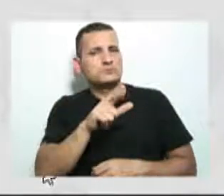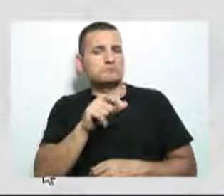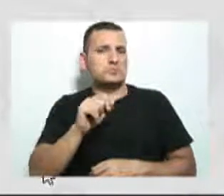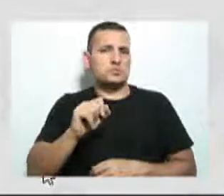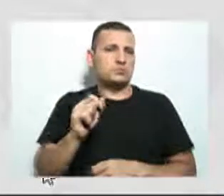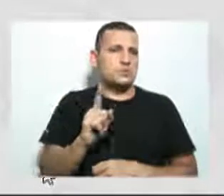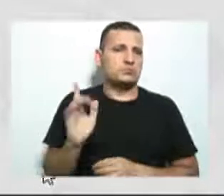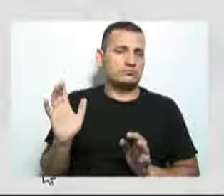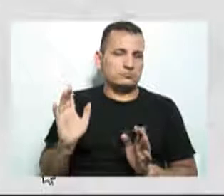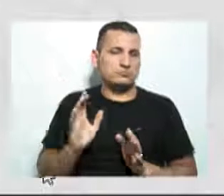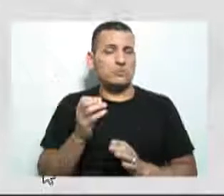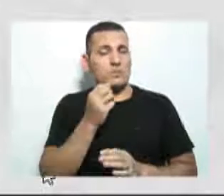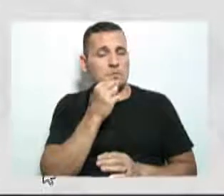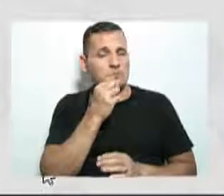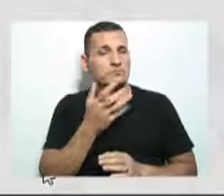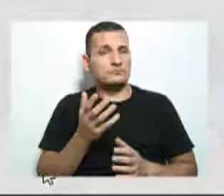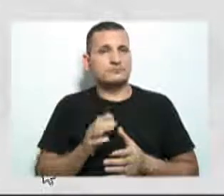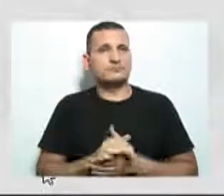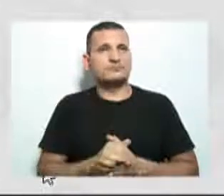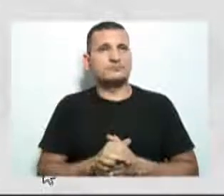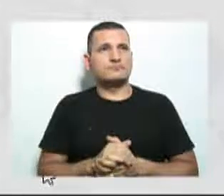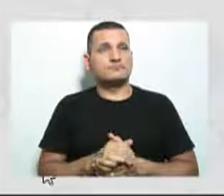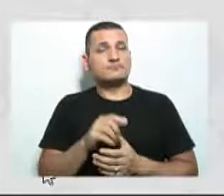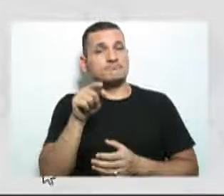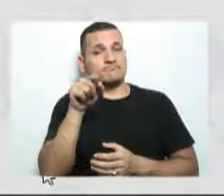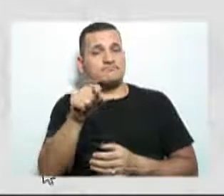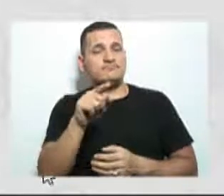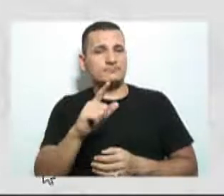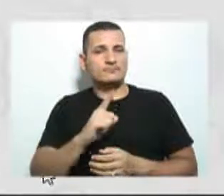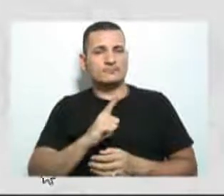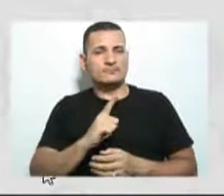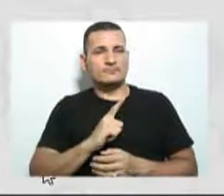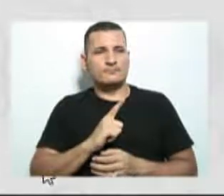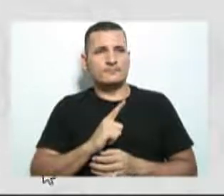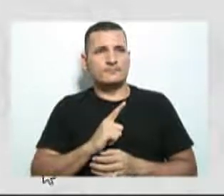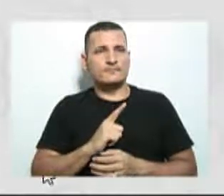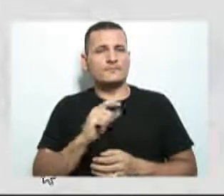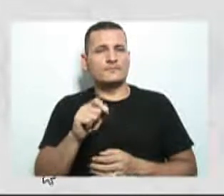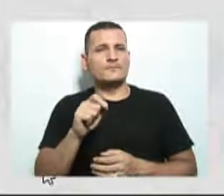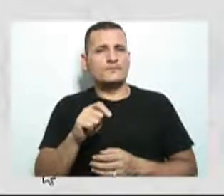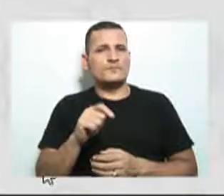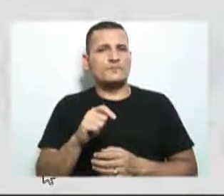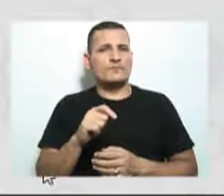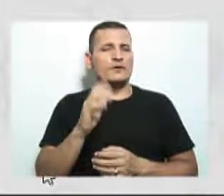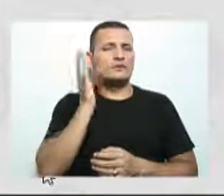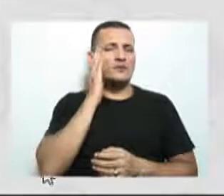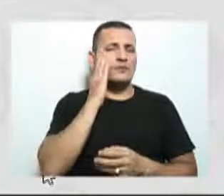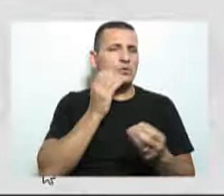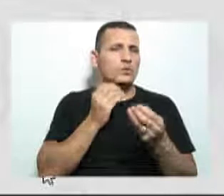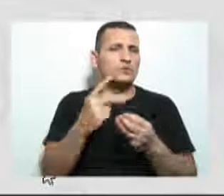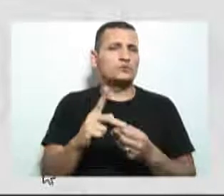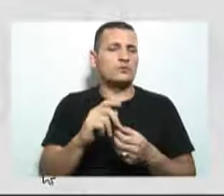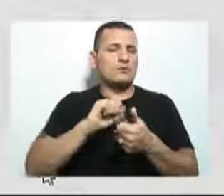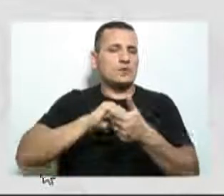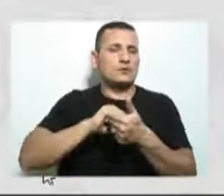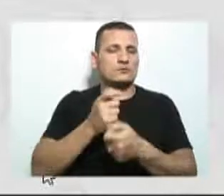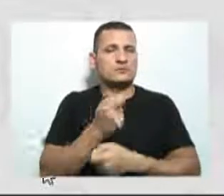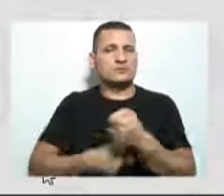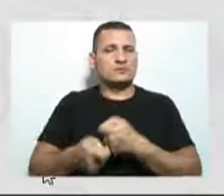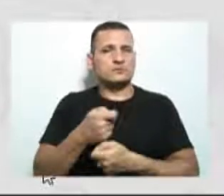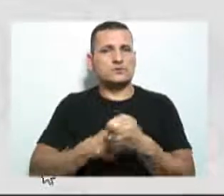superadas. O bom é que sejam superadas, né? Para que você tenha um parâmetro de qualidade da sua negociação, para que você